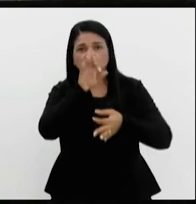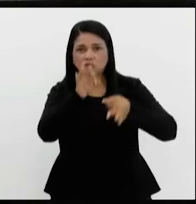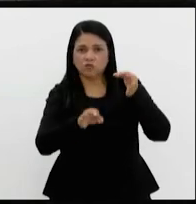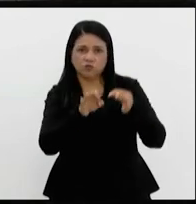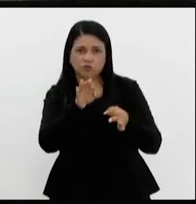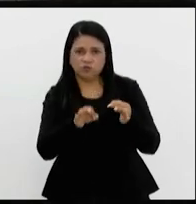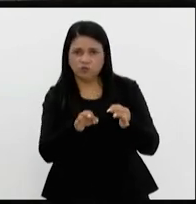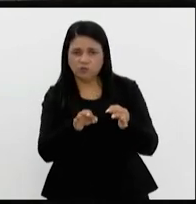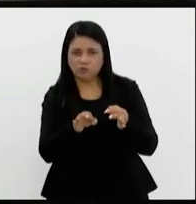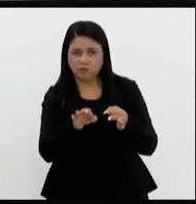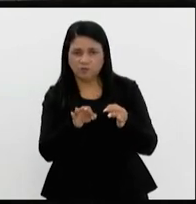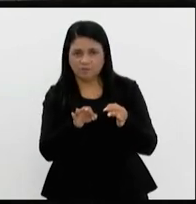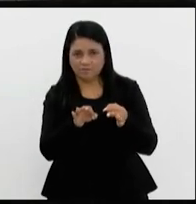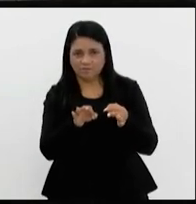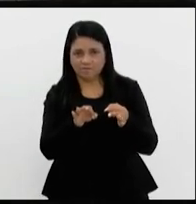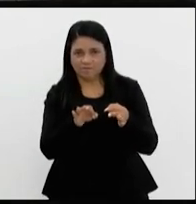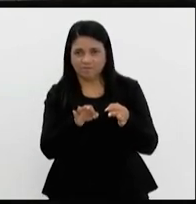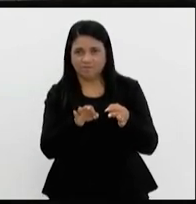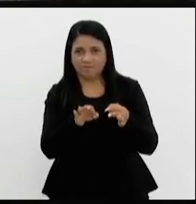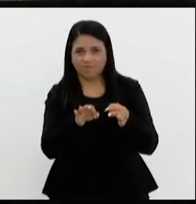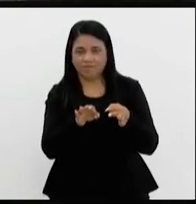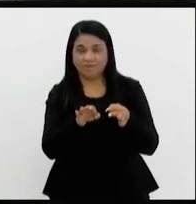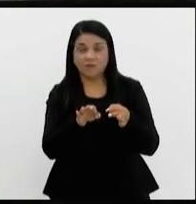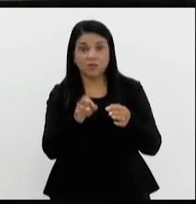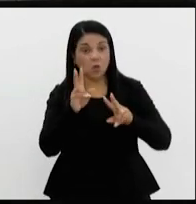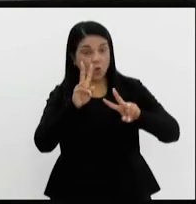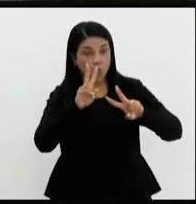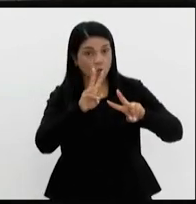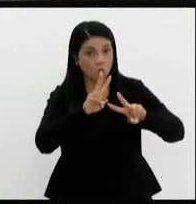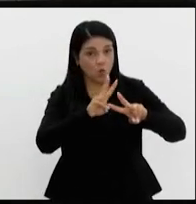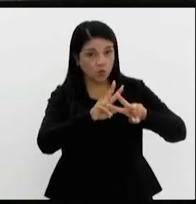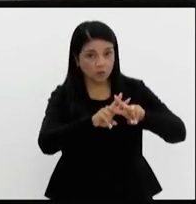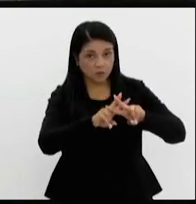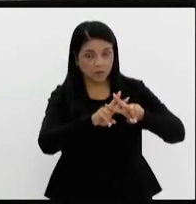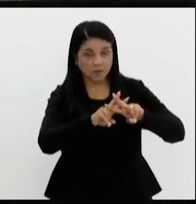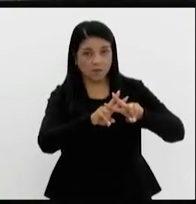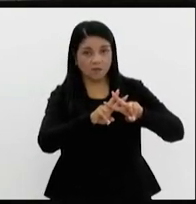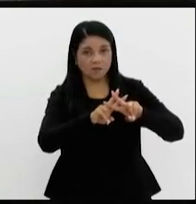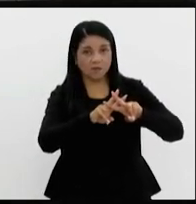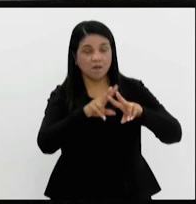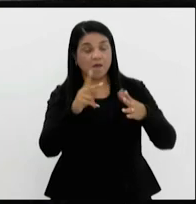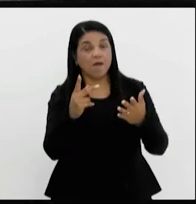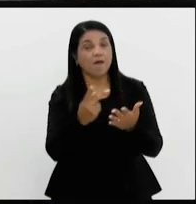inevitáveis. Não condeneis o ébrio.